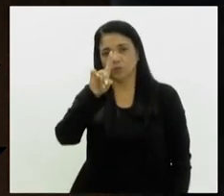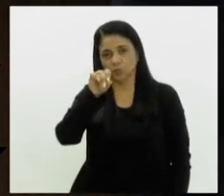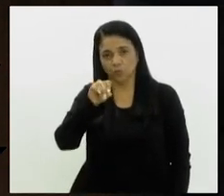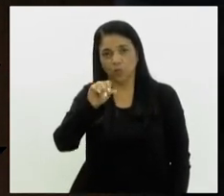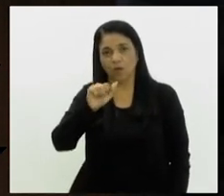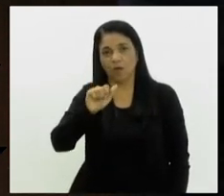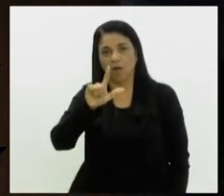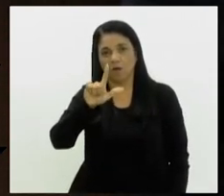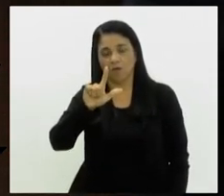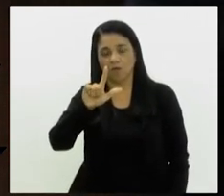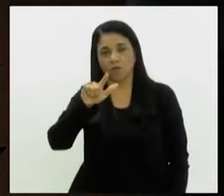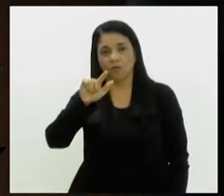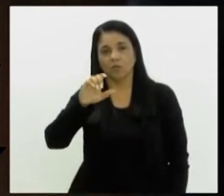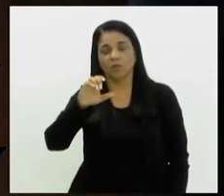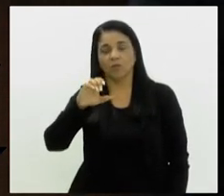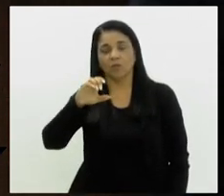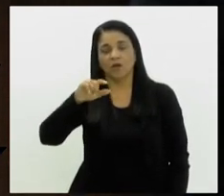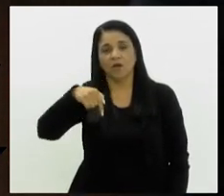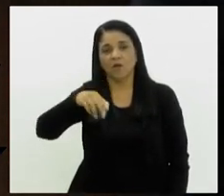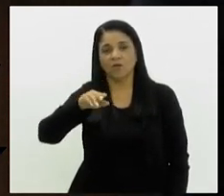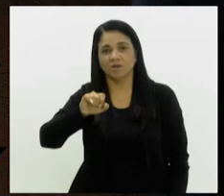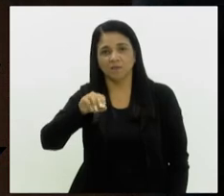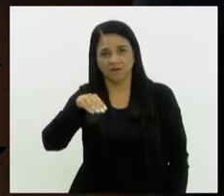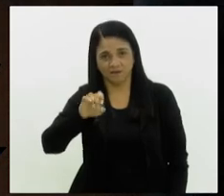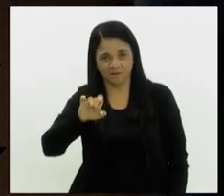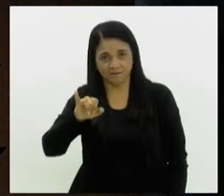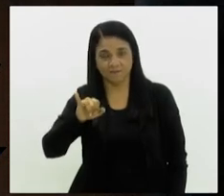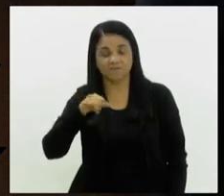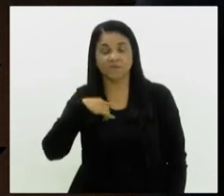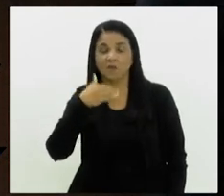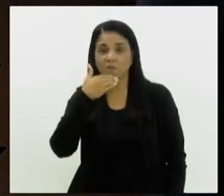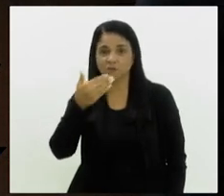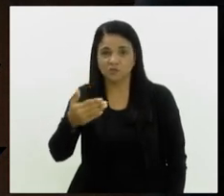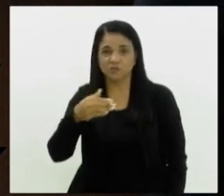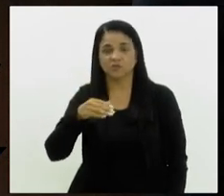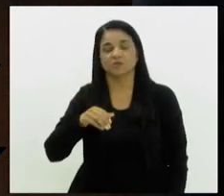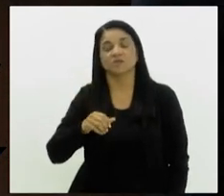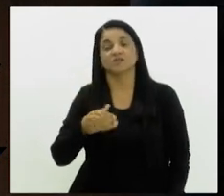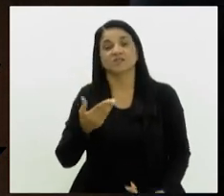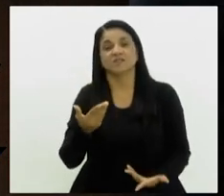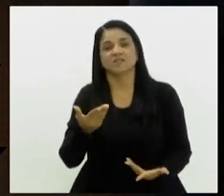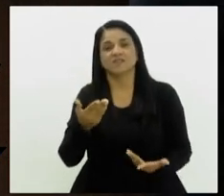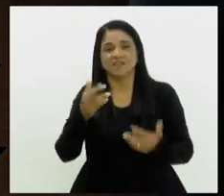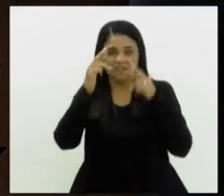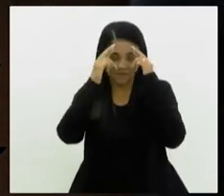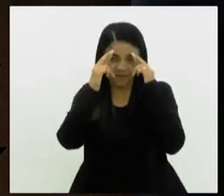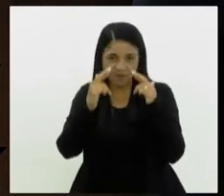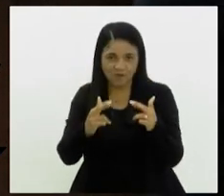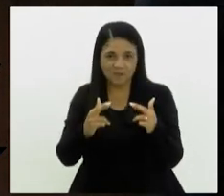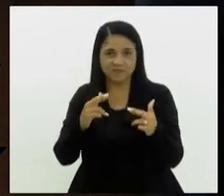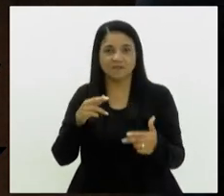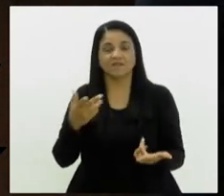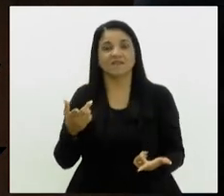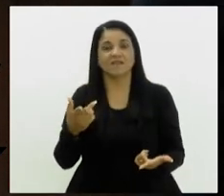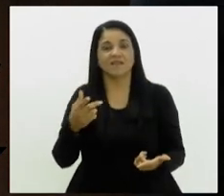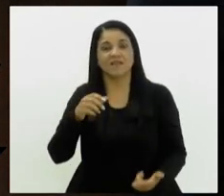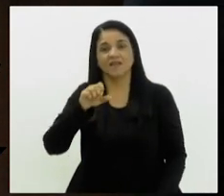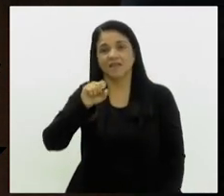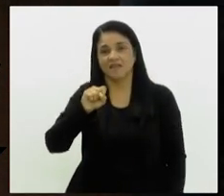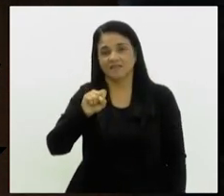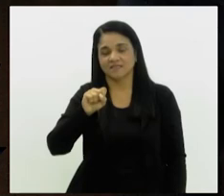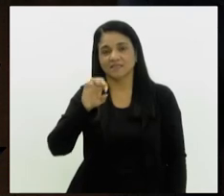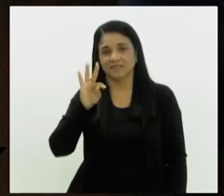um pedido ao STF, de forma mais respeitosa possível. Eu gostaria de pedir ao STF